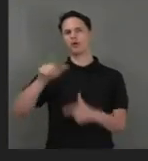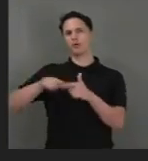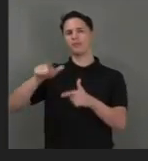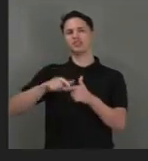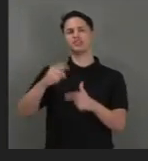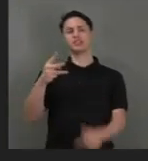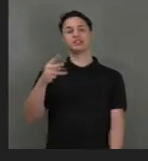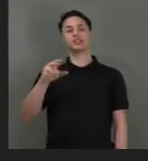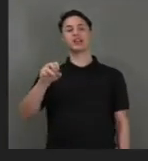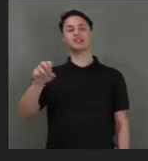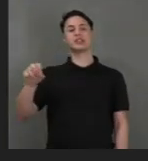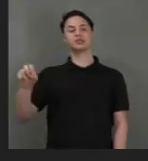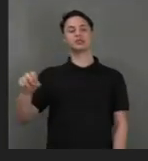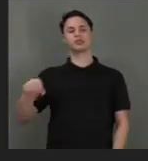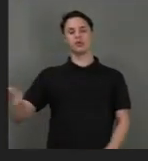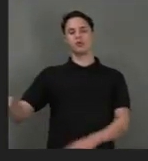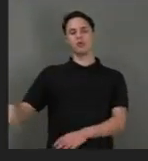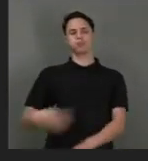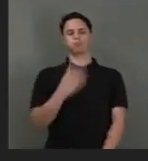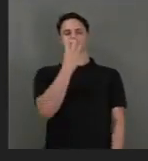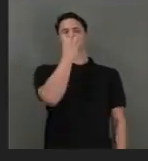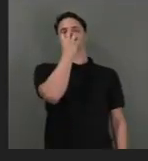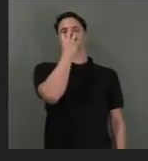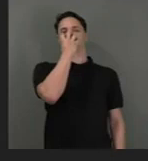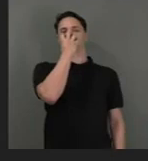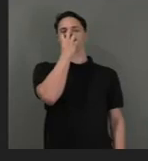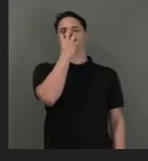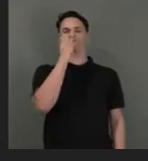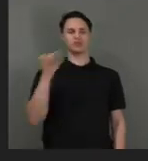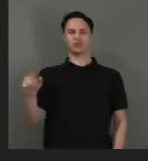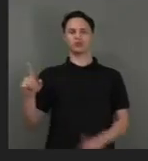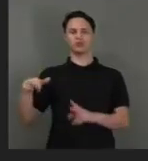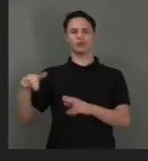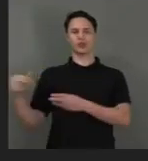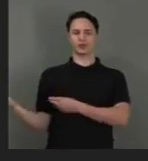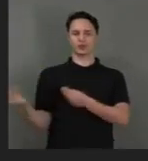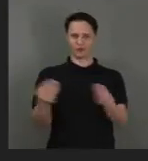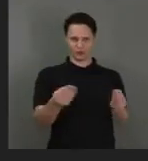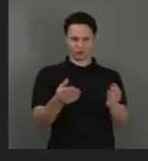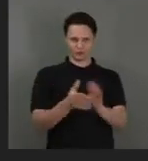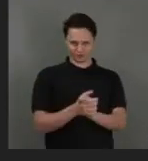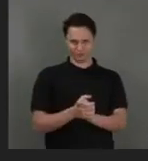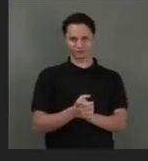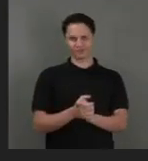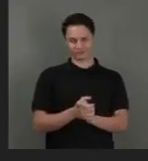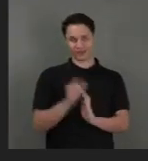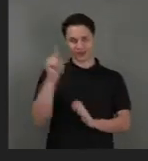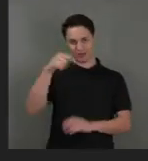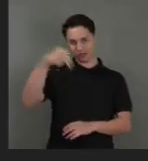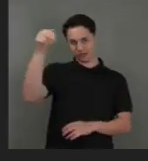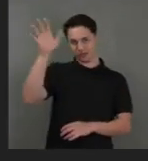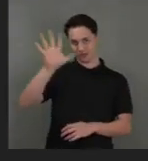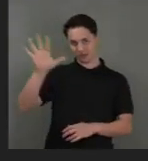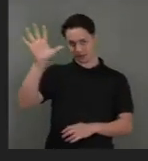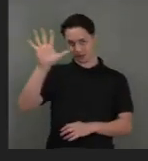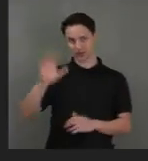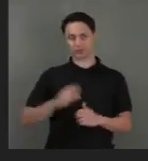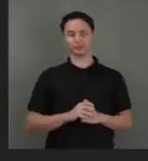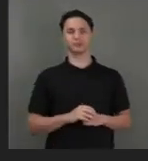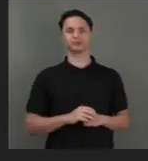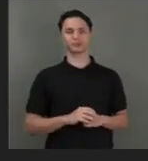muitos nordestinos, né, que foram comprados da indústria da maconha e jamais chegaram ao Nordeste, ao seu destino